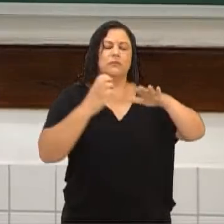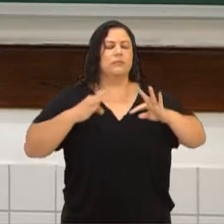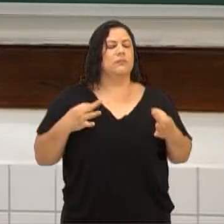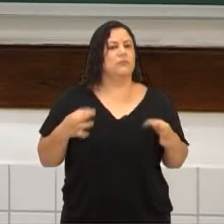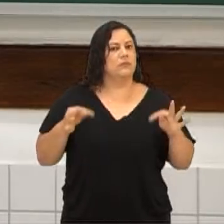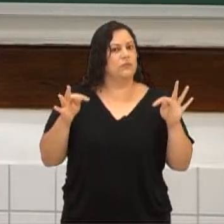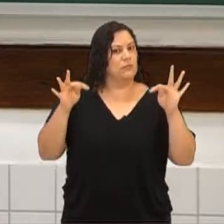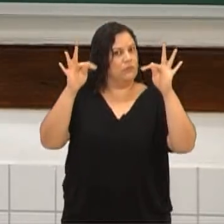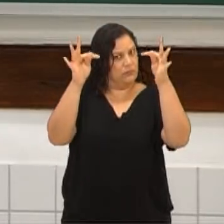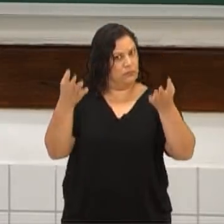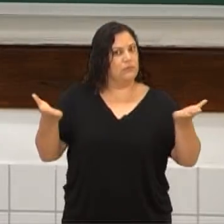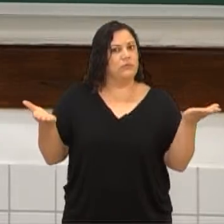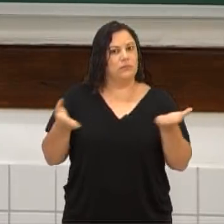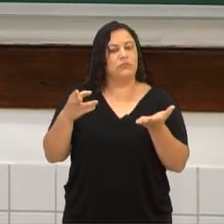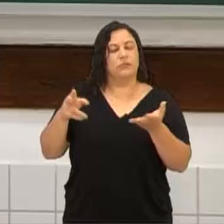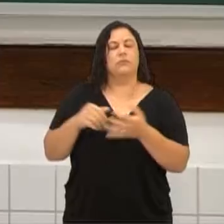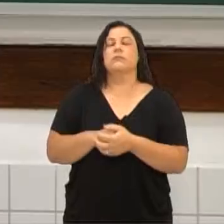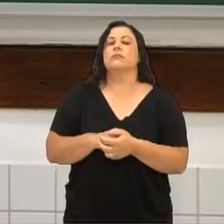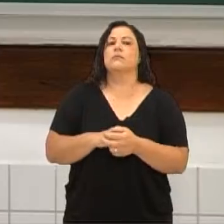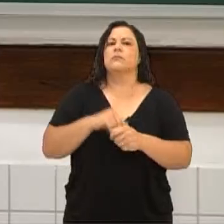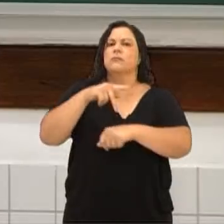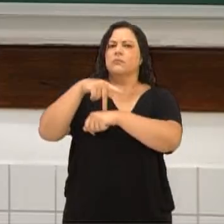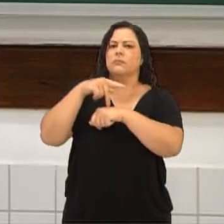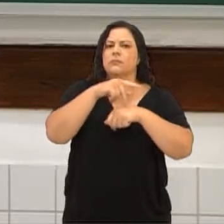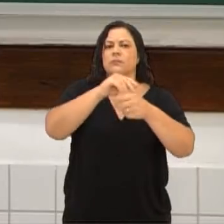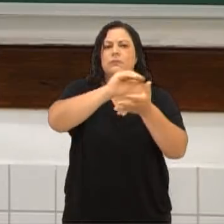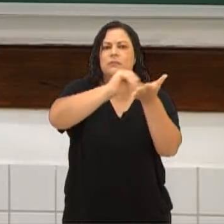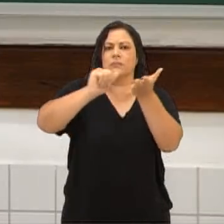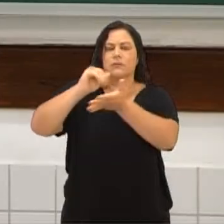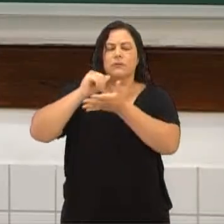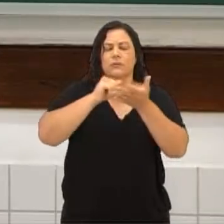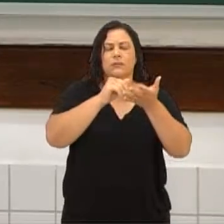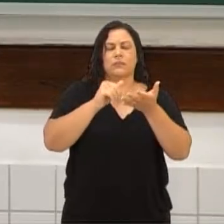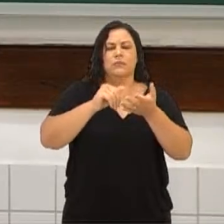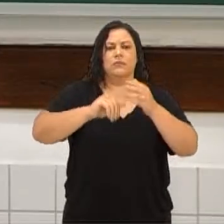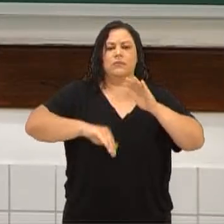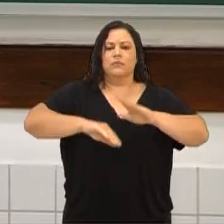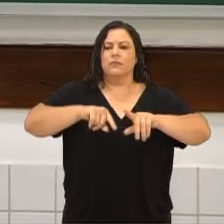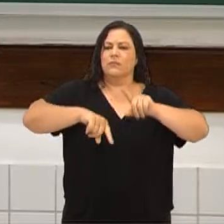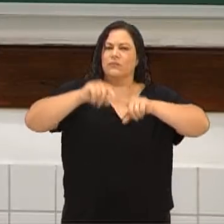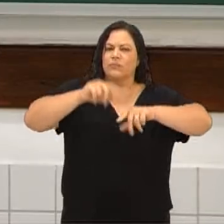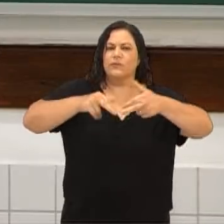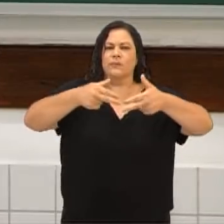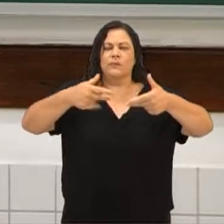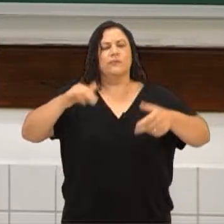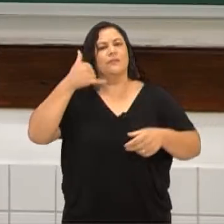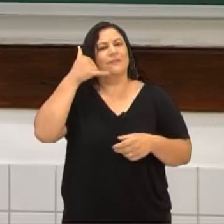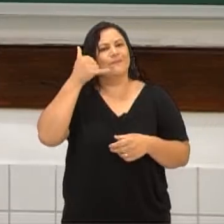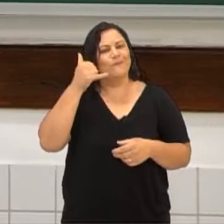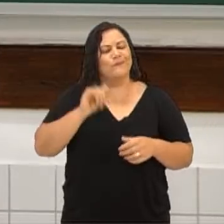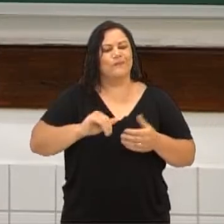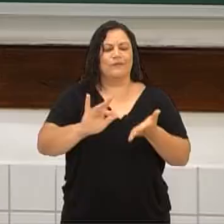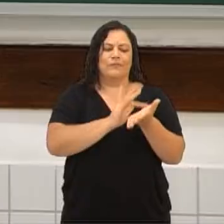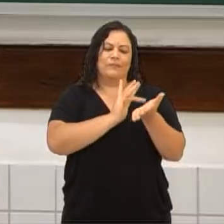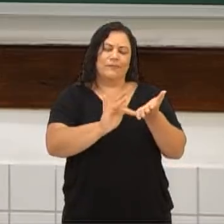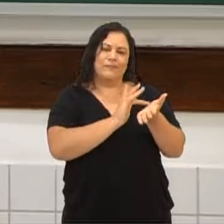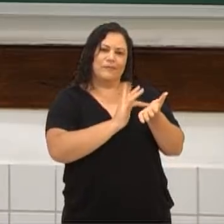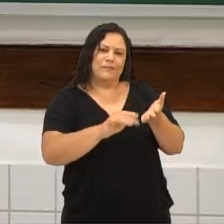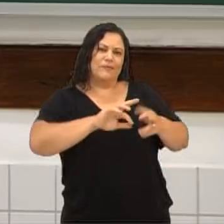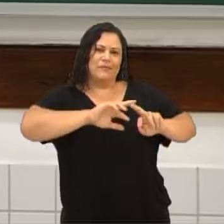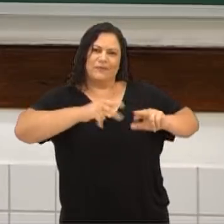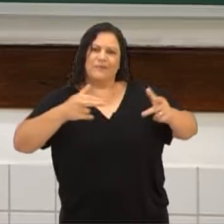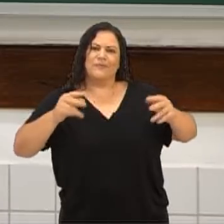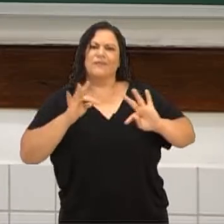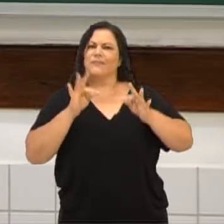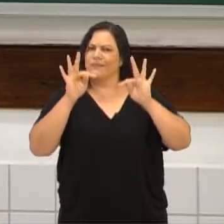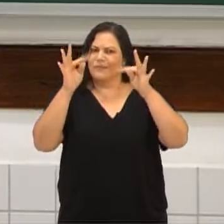extraem os minerais, né, que vão nos equipamentos eletrônicos, nos nossos celulares, nos nossos tablets, computadores, câmeras, estou vendo um